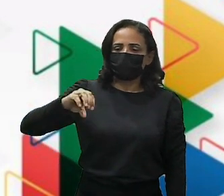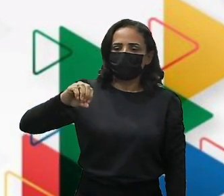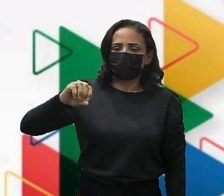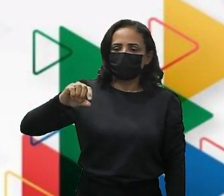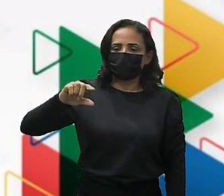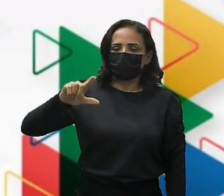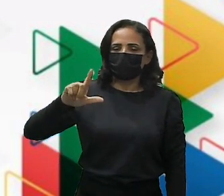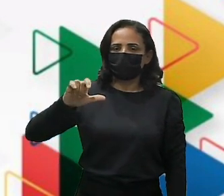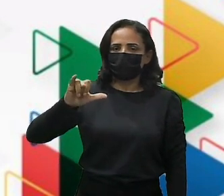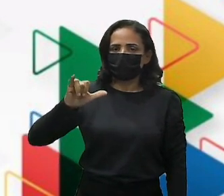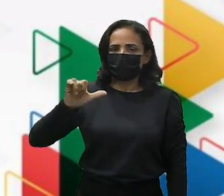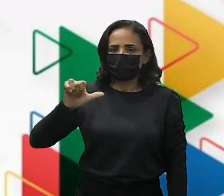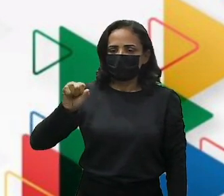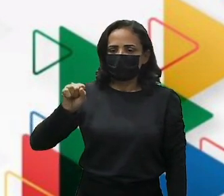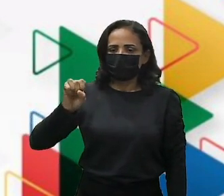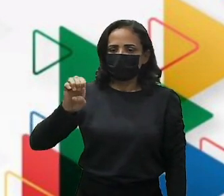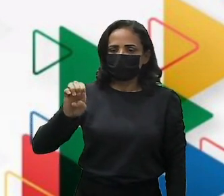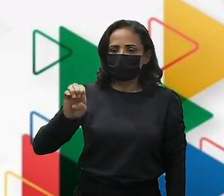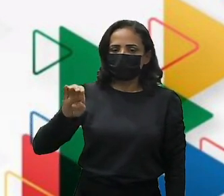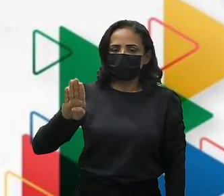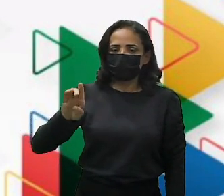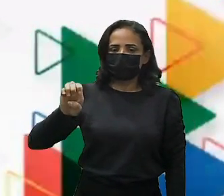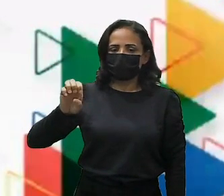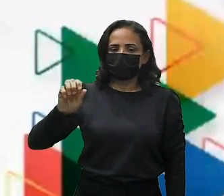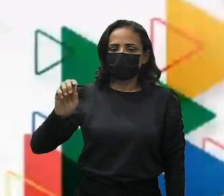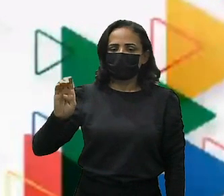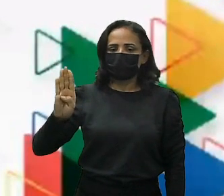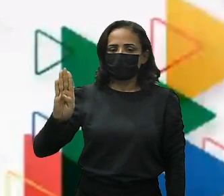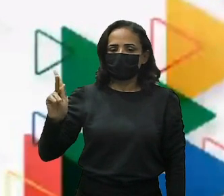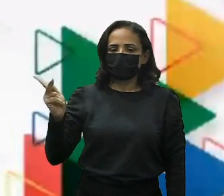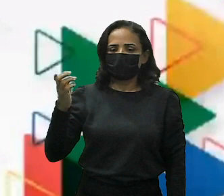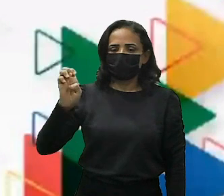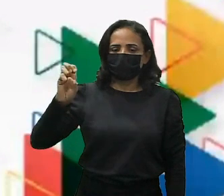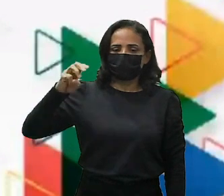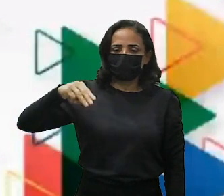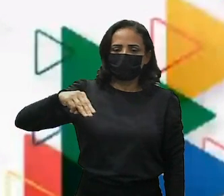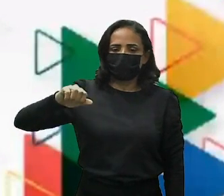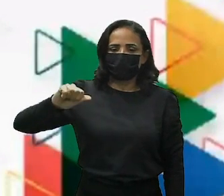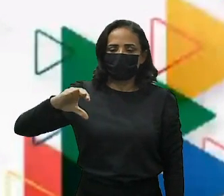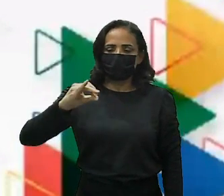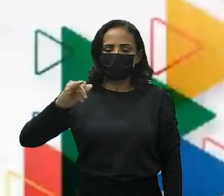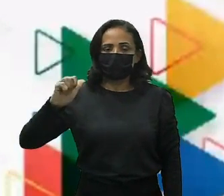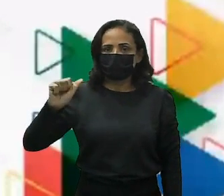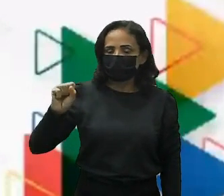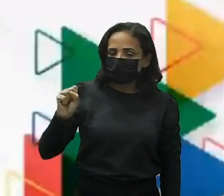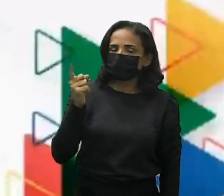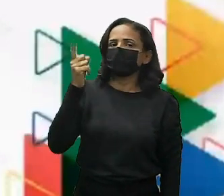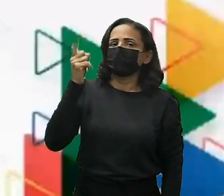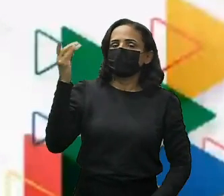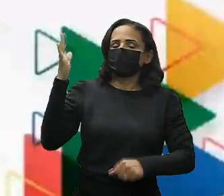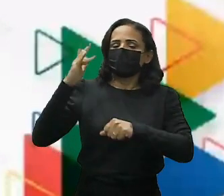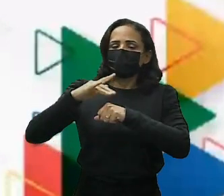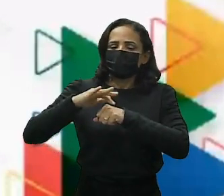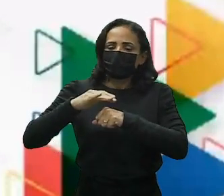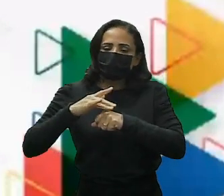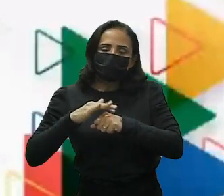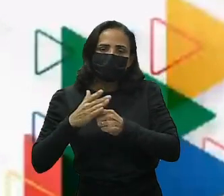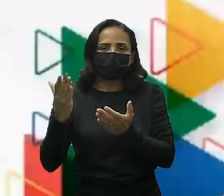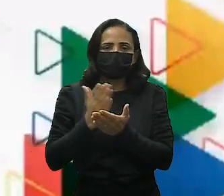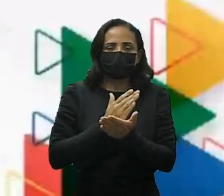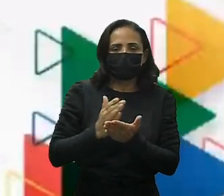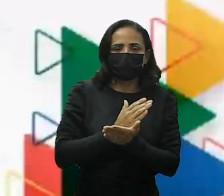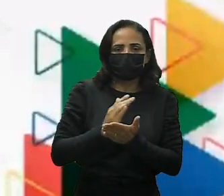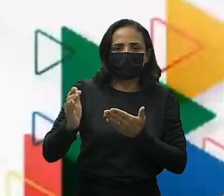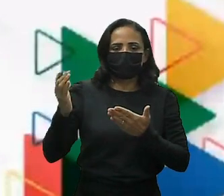hemácia estoura. Doença conhecida como eritroblastose fetal ou doença hemolítica do recém-nascido. Sabendo que